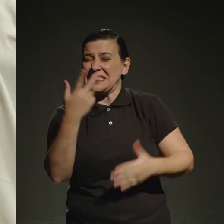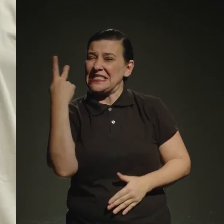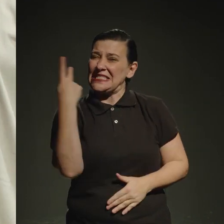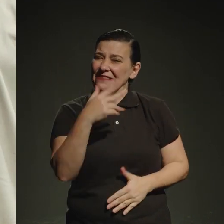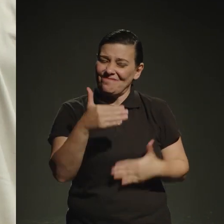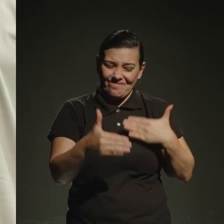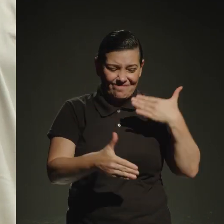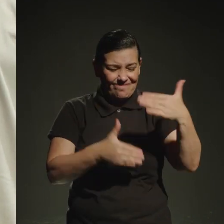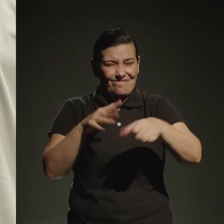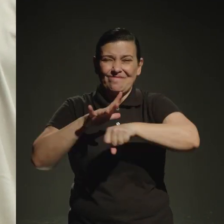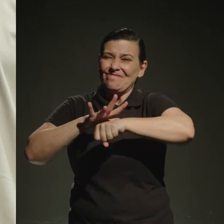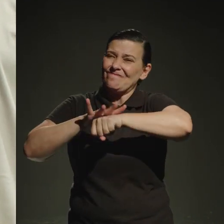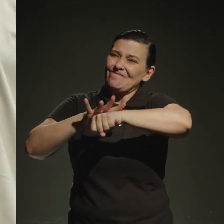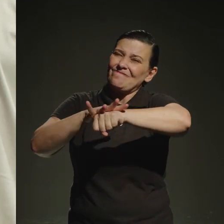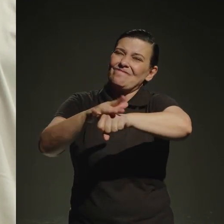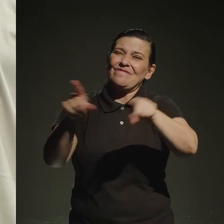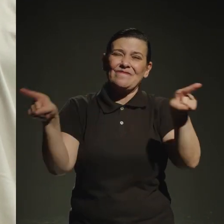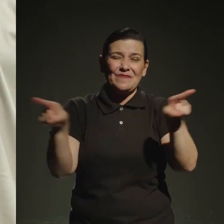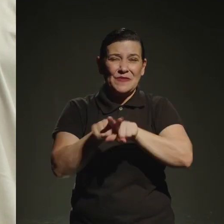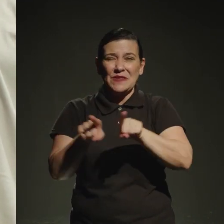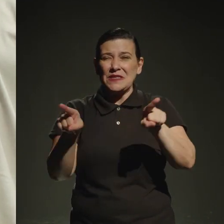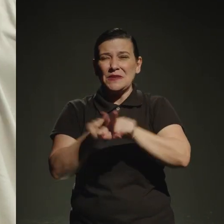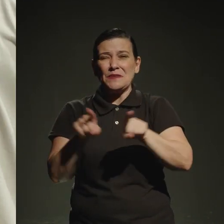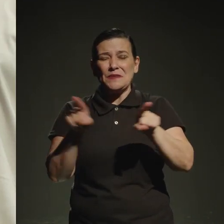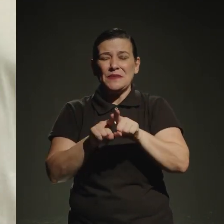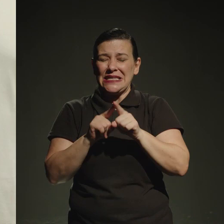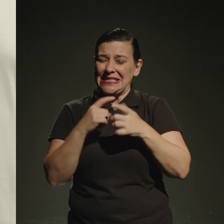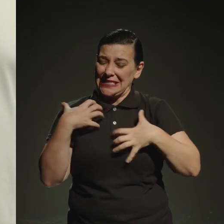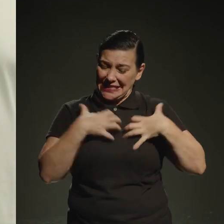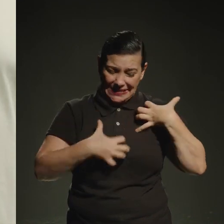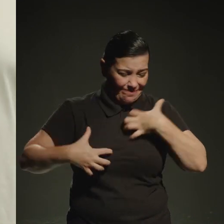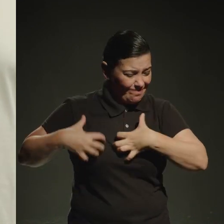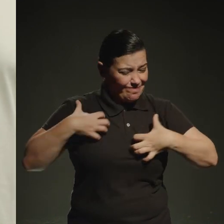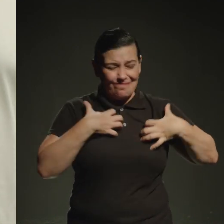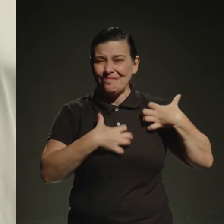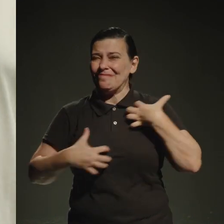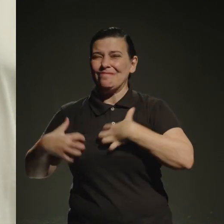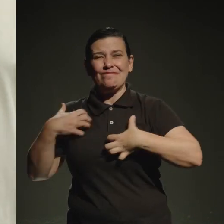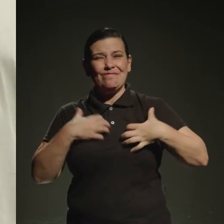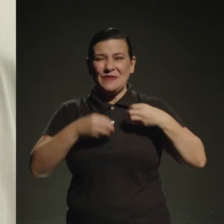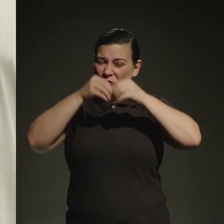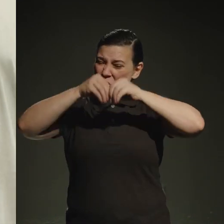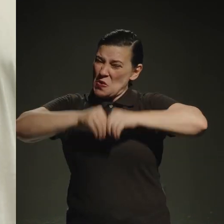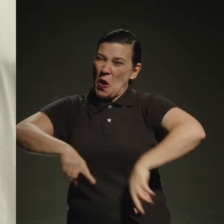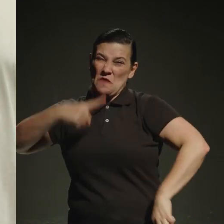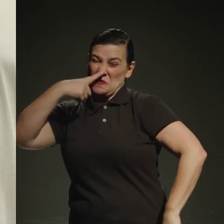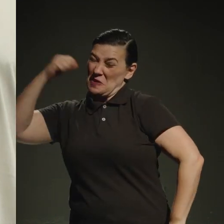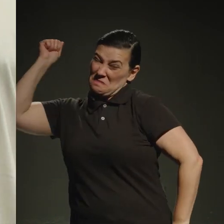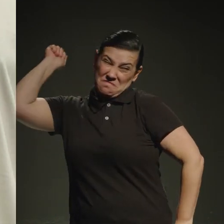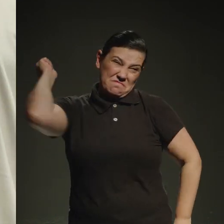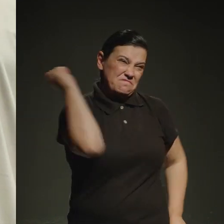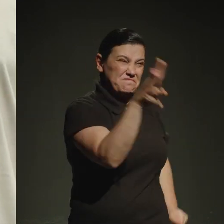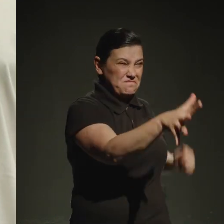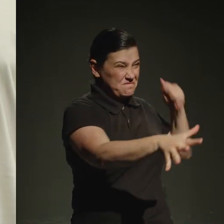mesmo. Lancei-lhe a pupos que endoldeceu, escarre-lhe na cara que ensandeceu, joguei-lhe ovos